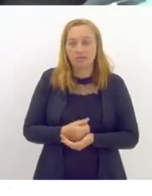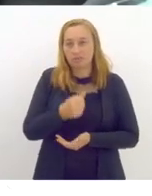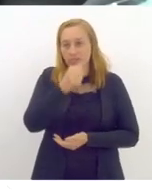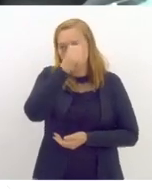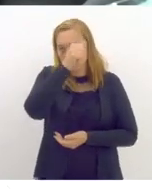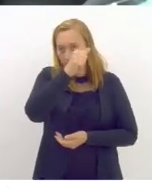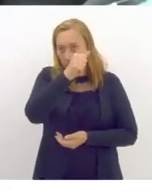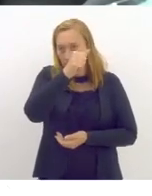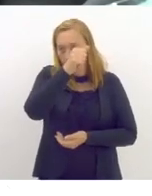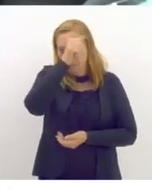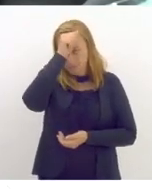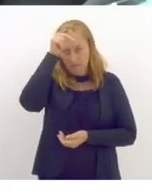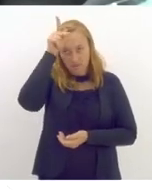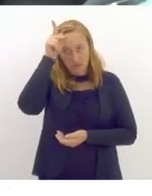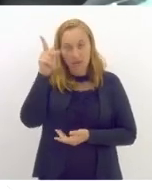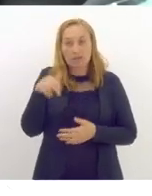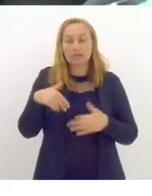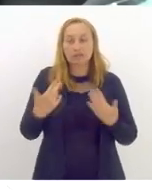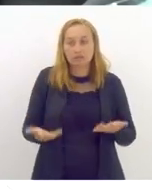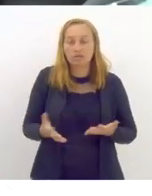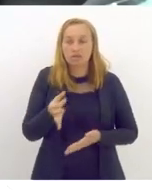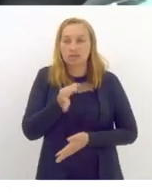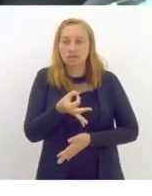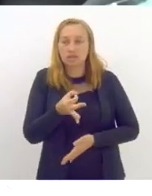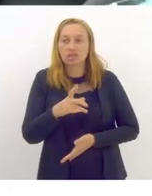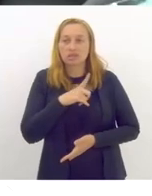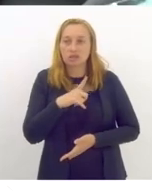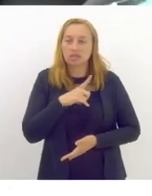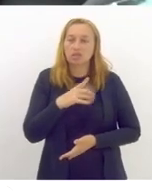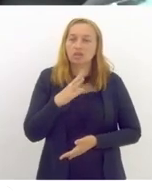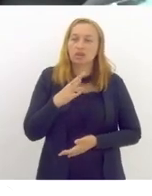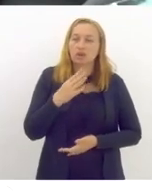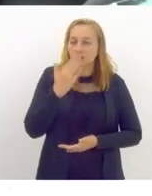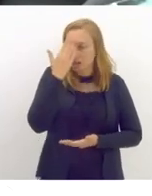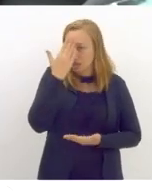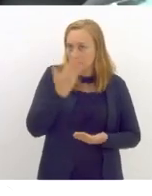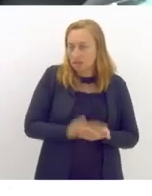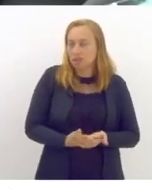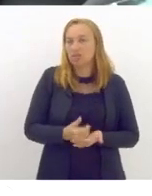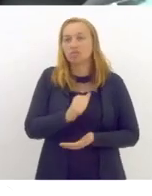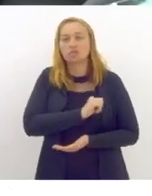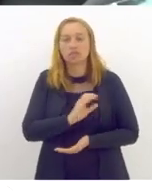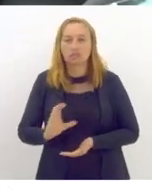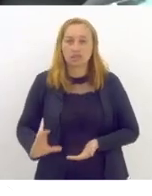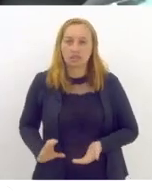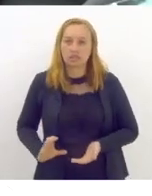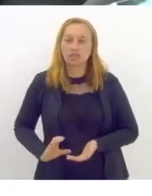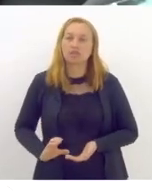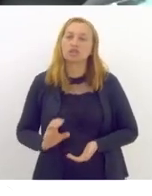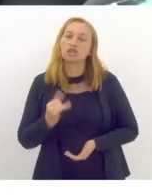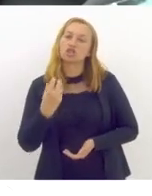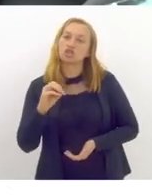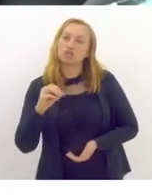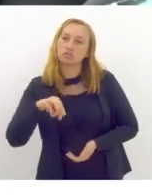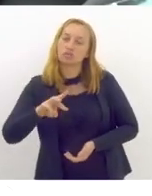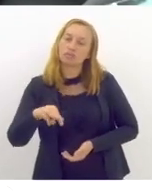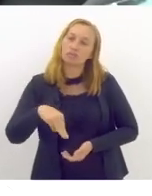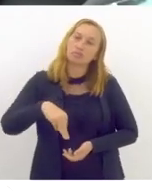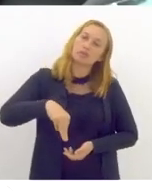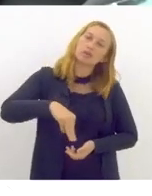Então eu tenho certeza eu confio no bom senso do André Ceciliano Chico Machado